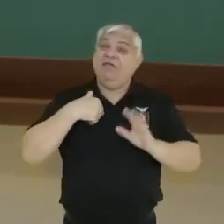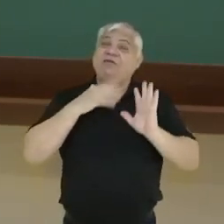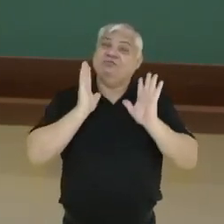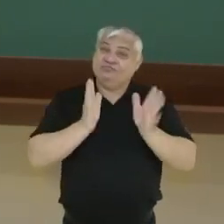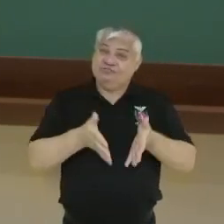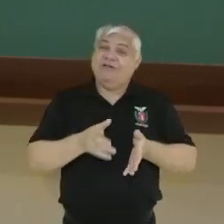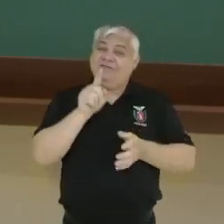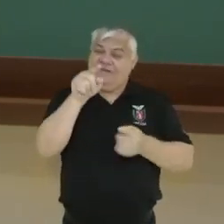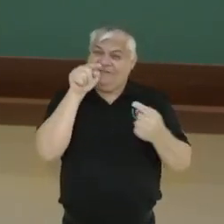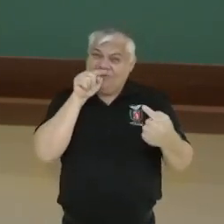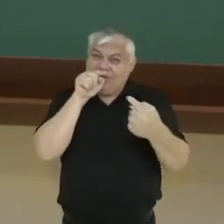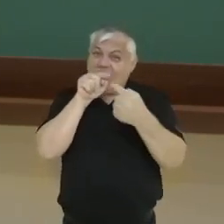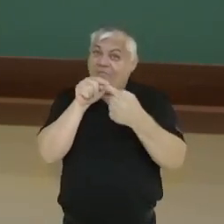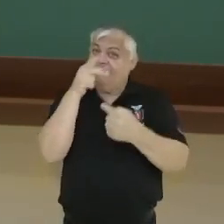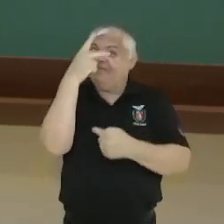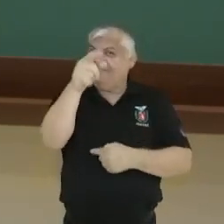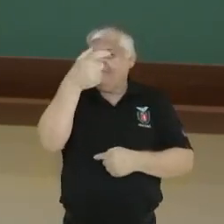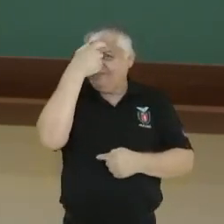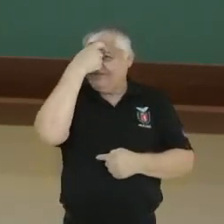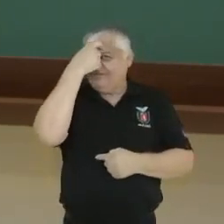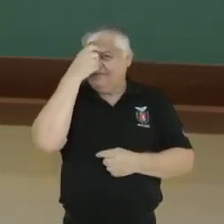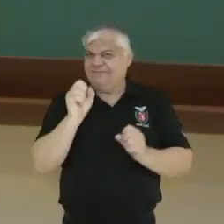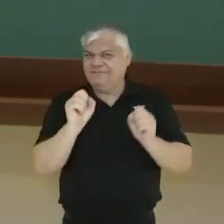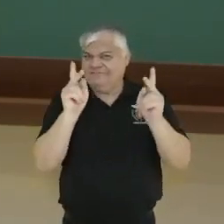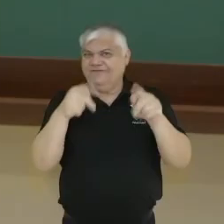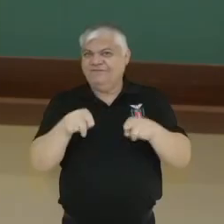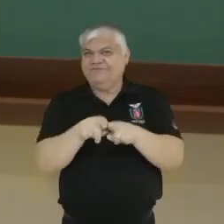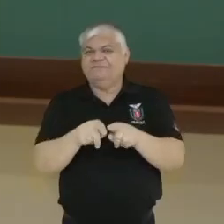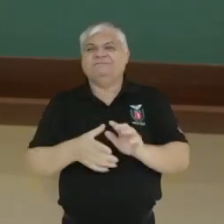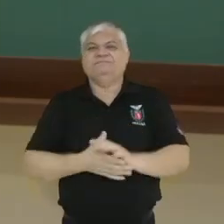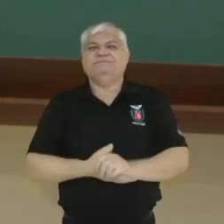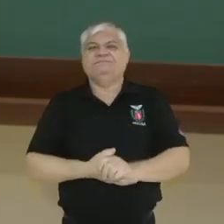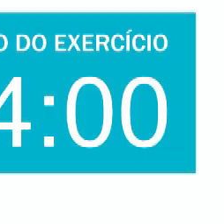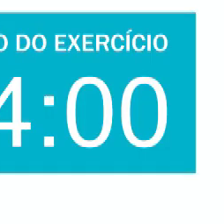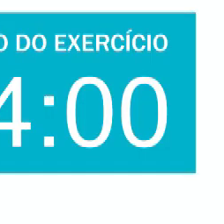vamos ver se bate com o que vocês pensaram. Já voltamos.